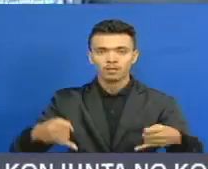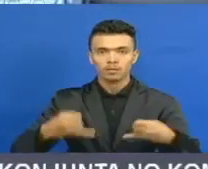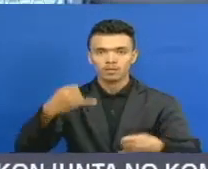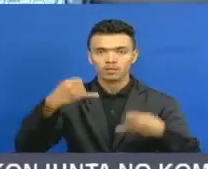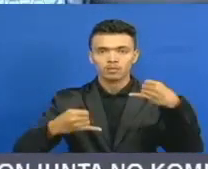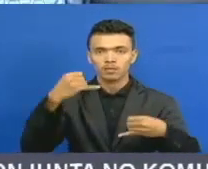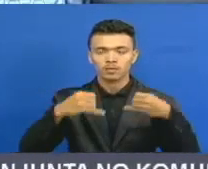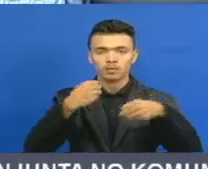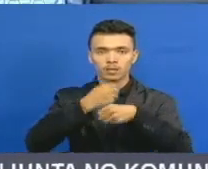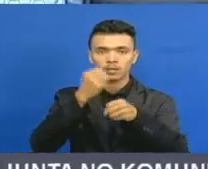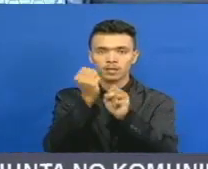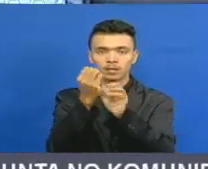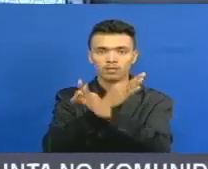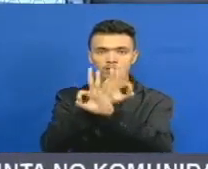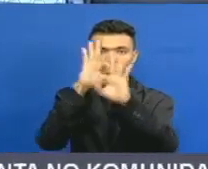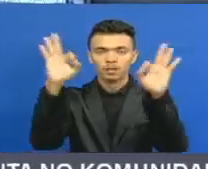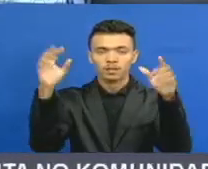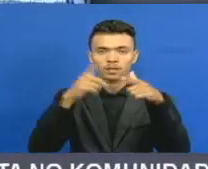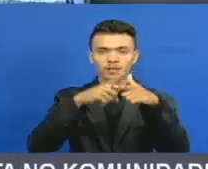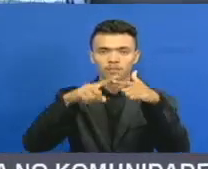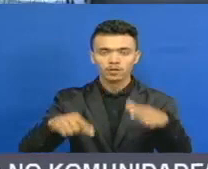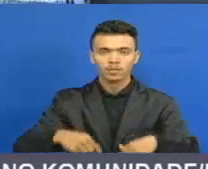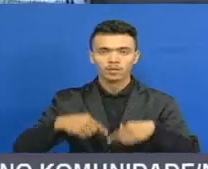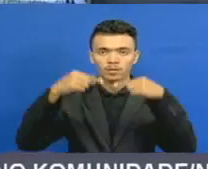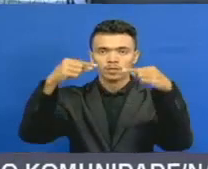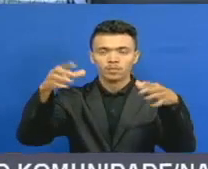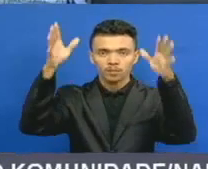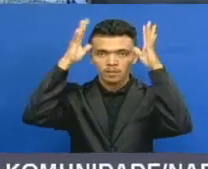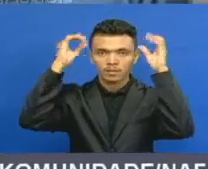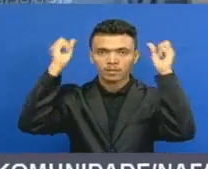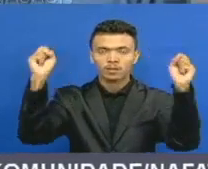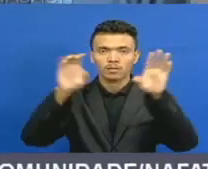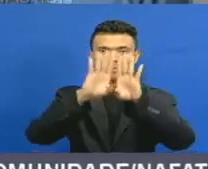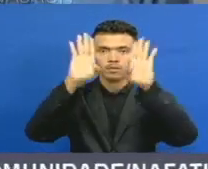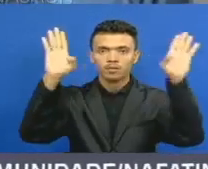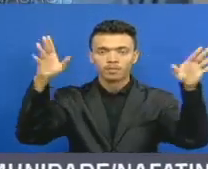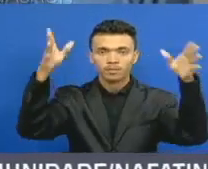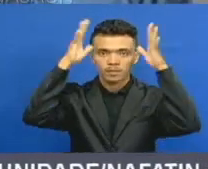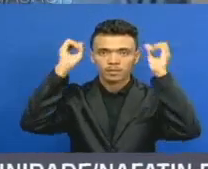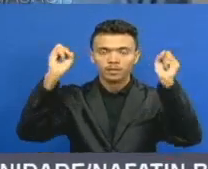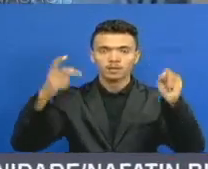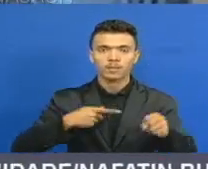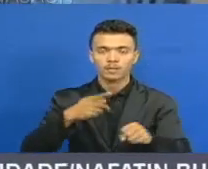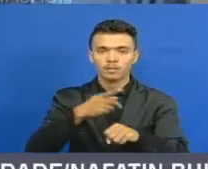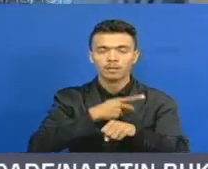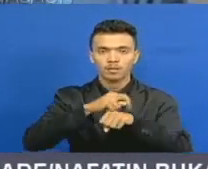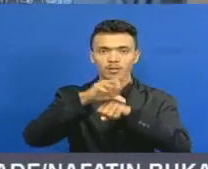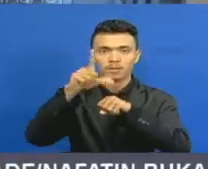n final antes envia do Presidente da República Presidente Parlamento Nacional